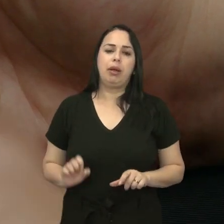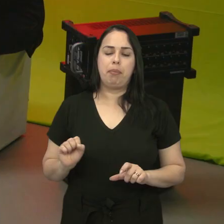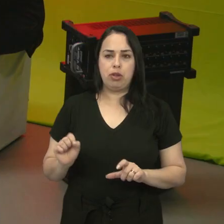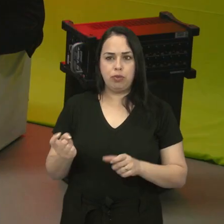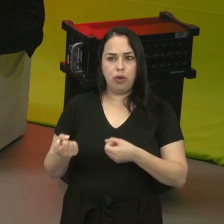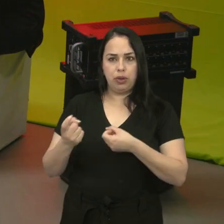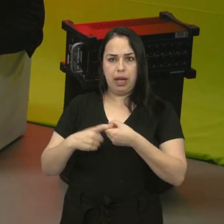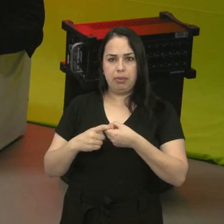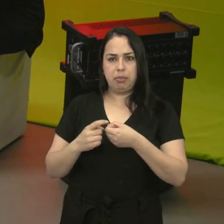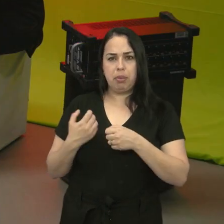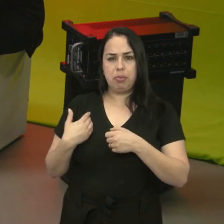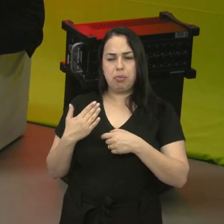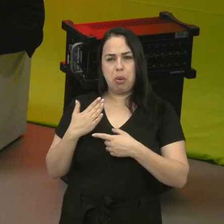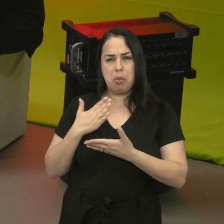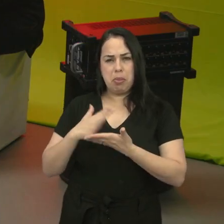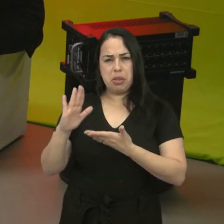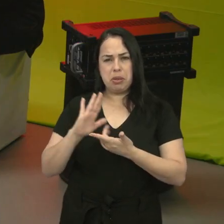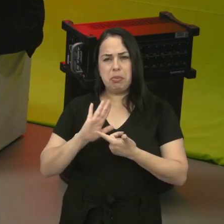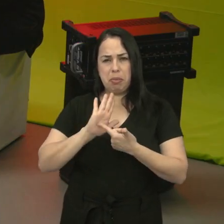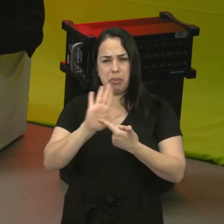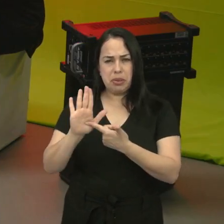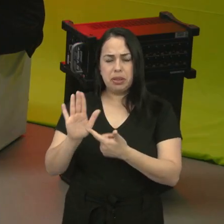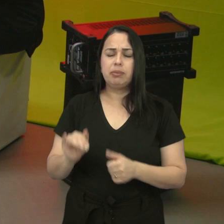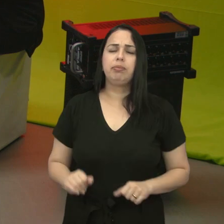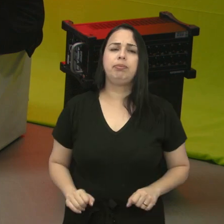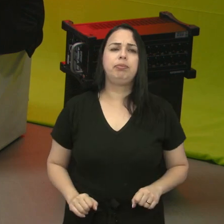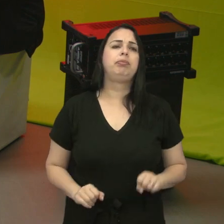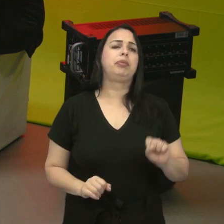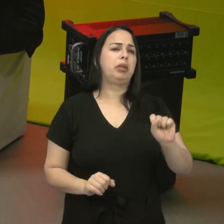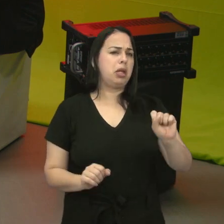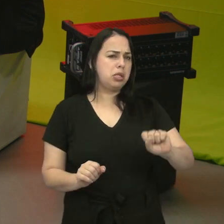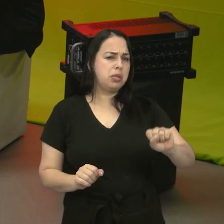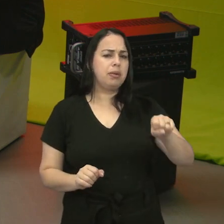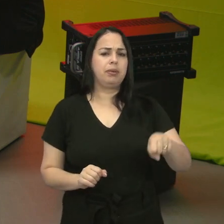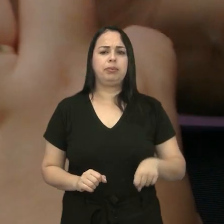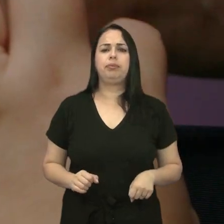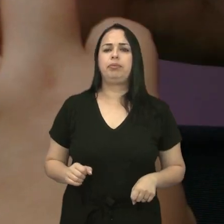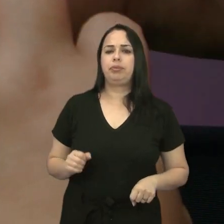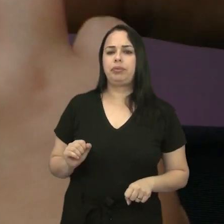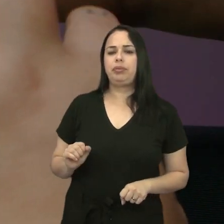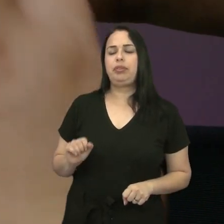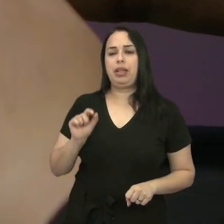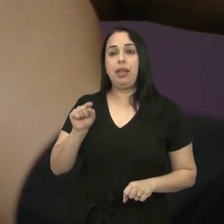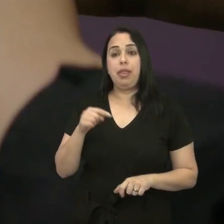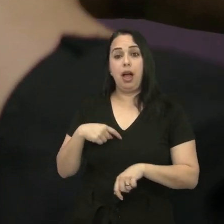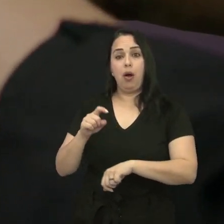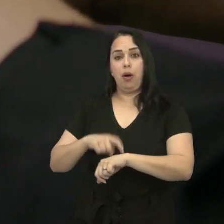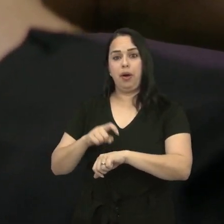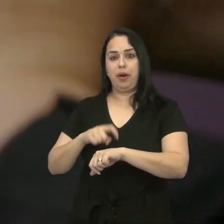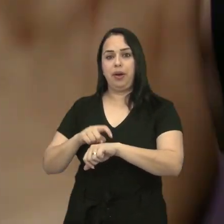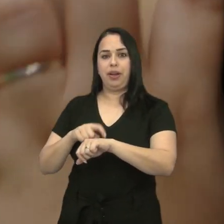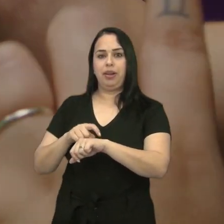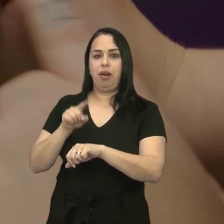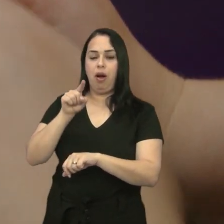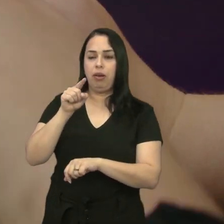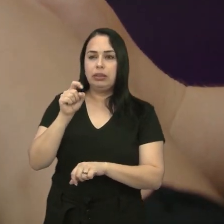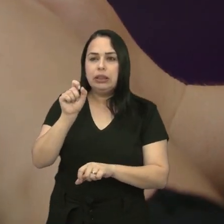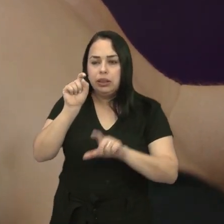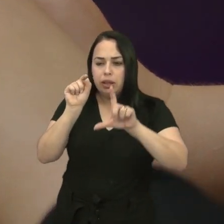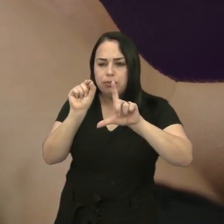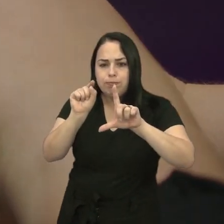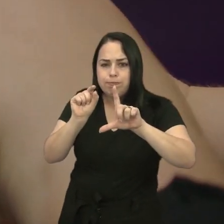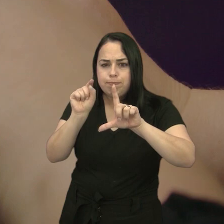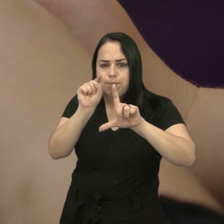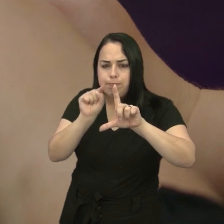voltar aqui para mostrar essa questão da régua da luminosidade? Pode, claro, por favor. Aqui, ó, durante a fotografia, vocês aqui estão bem clarinhos. Quando eu